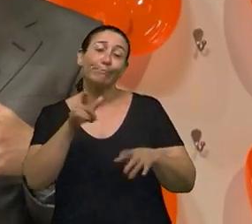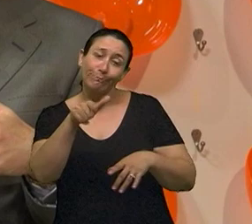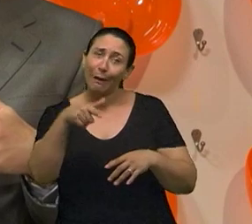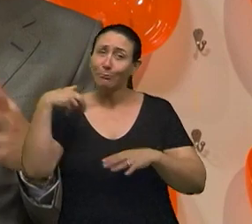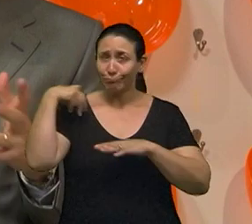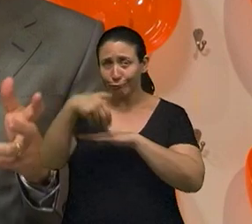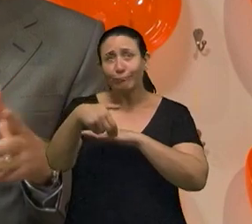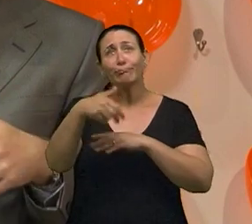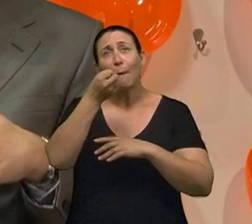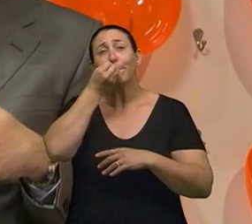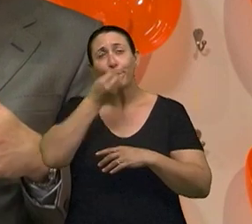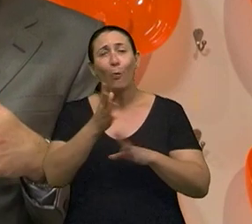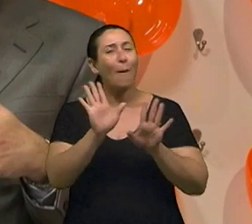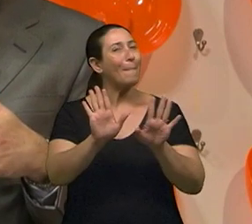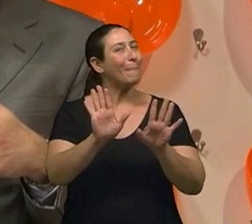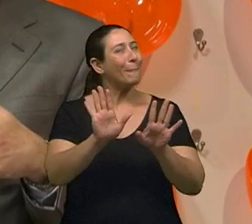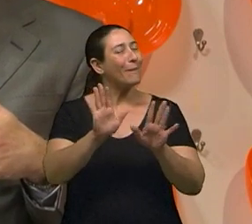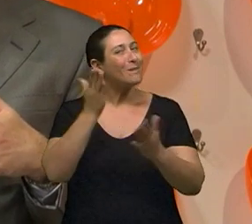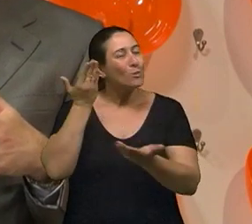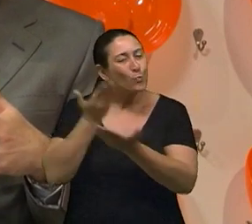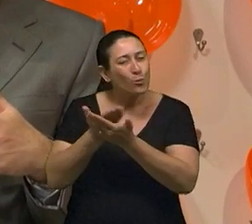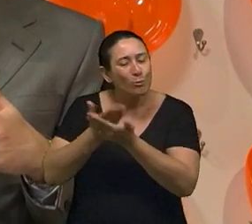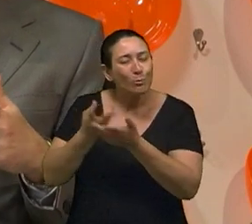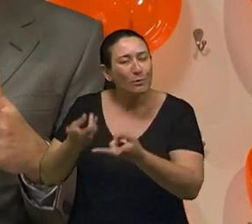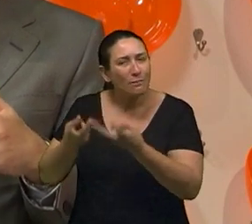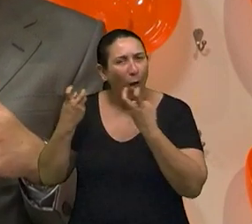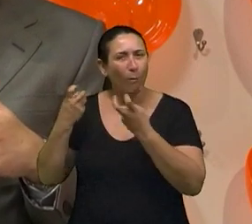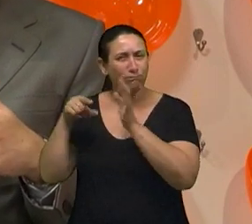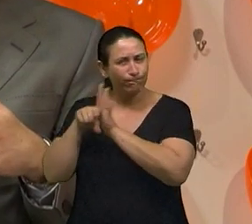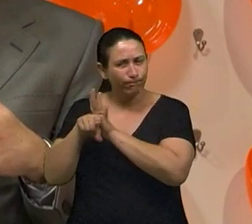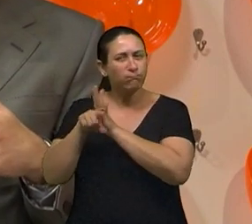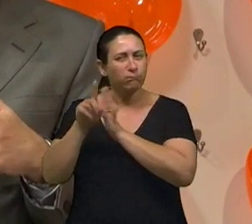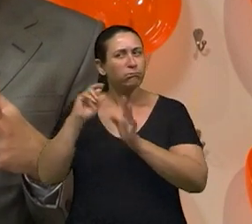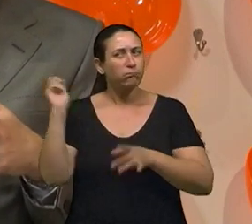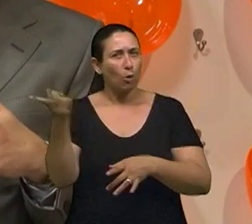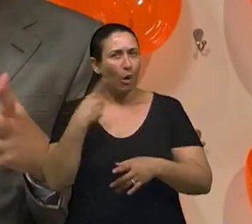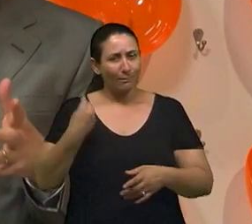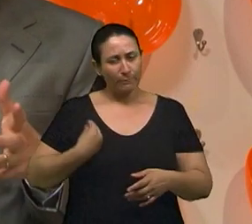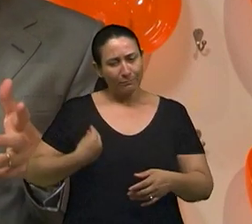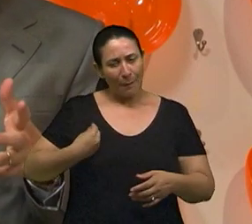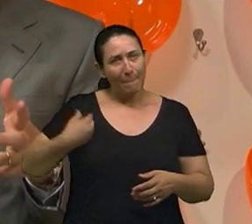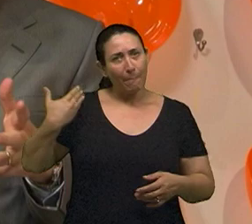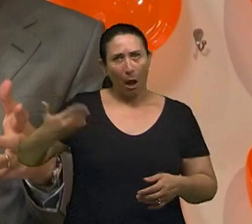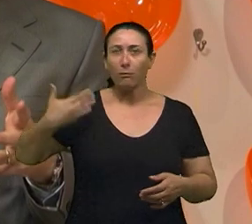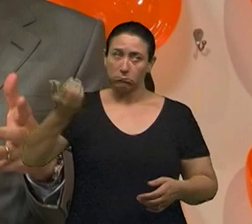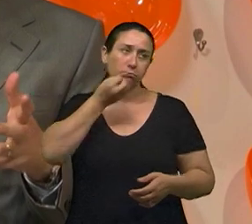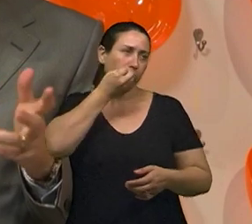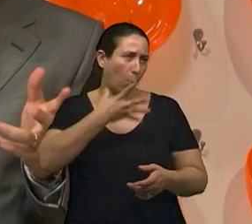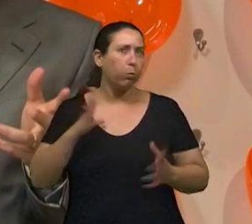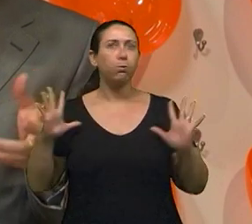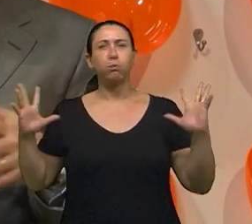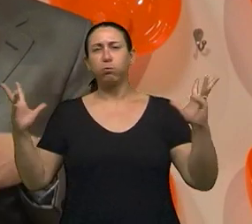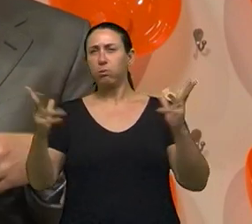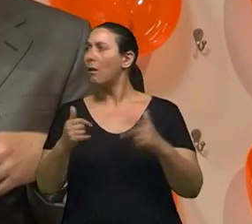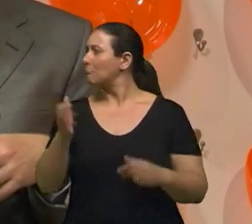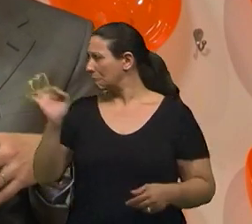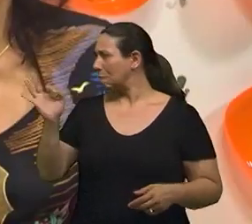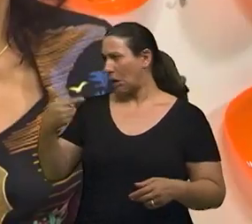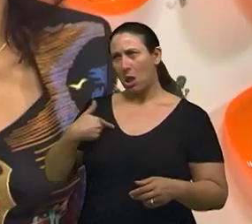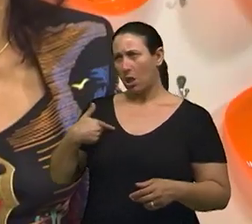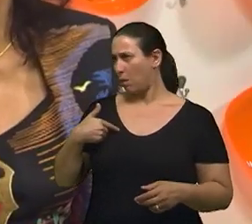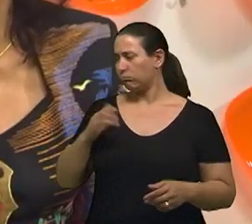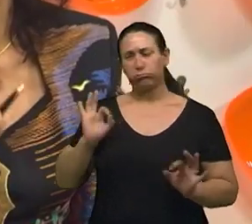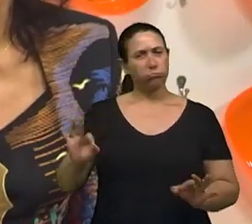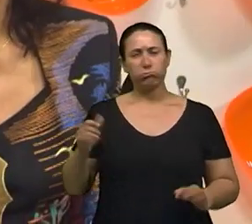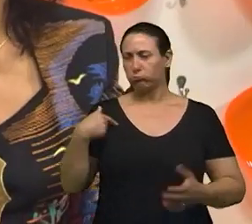na medida em que a gente tá evoluindo e que a gente tá durando mais felizmente né Nós vamos a 105 eu o